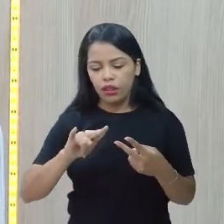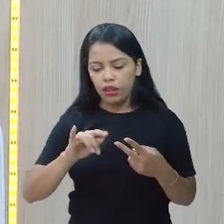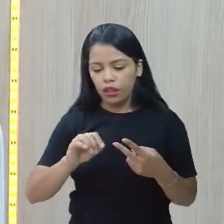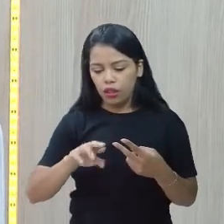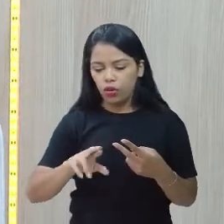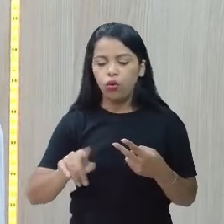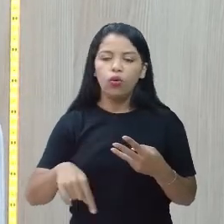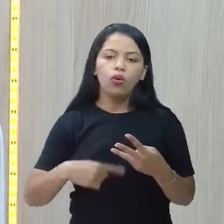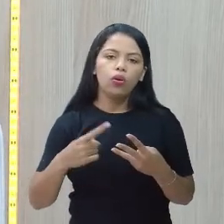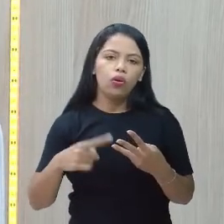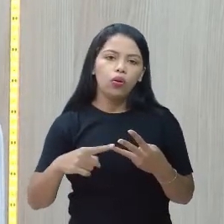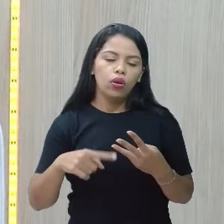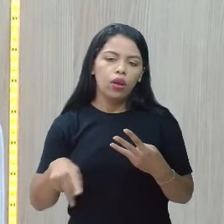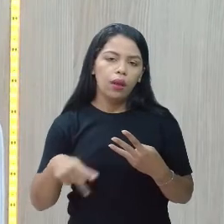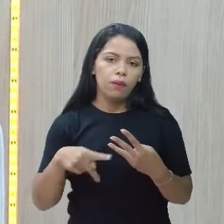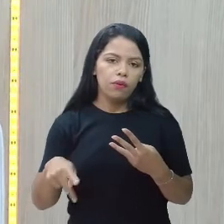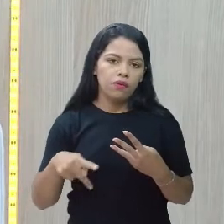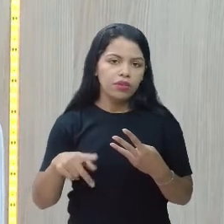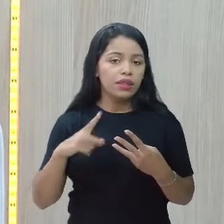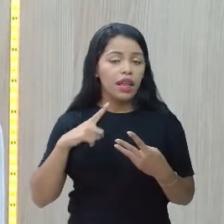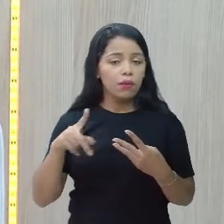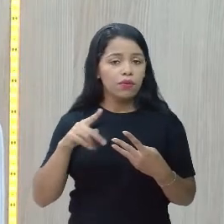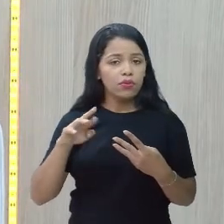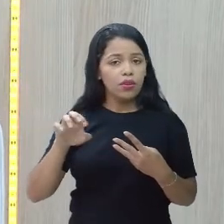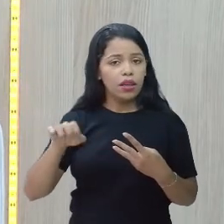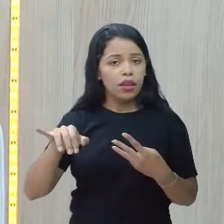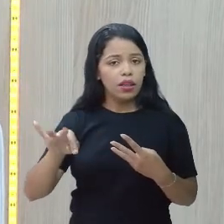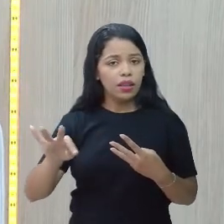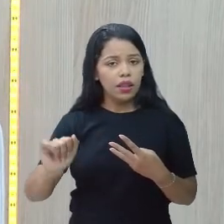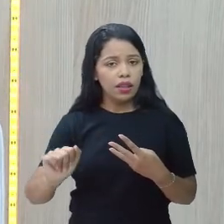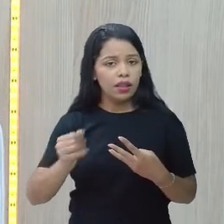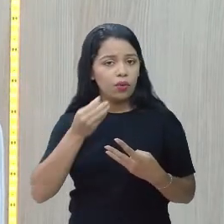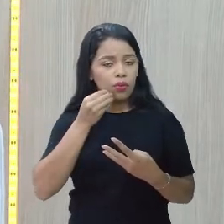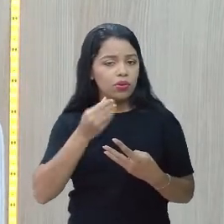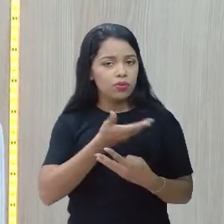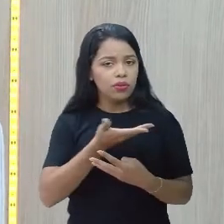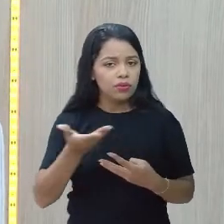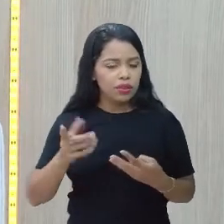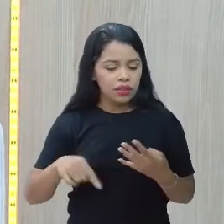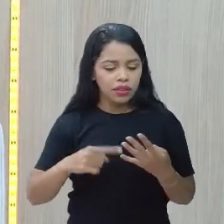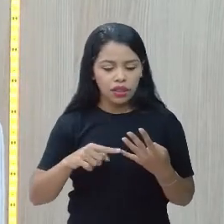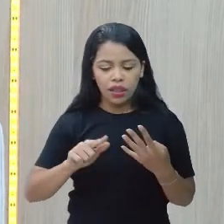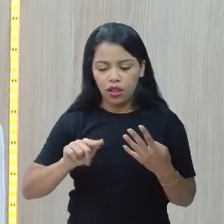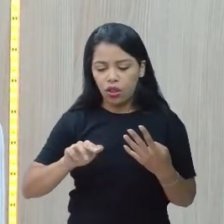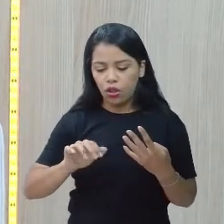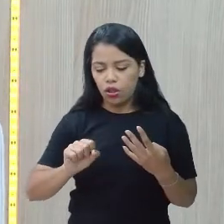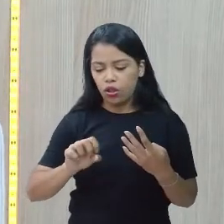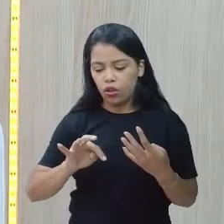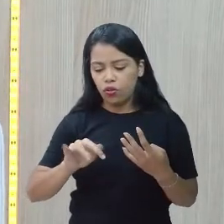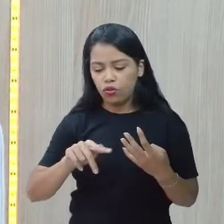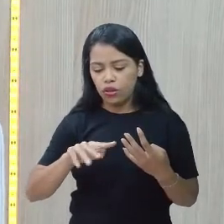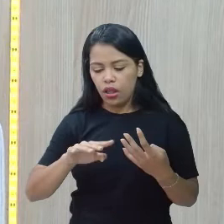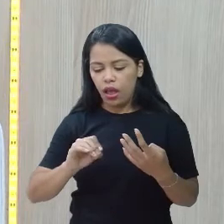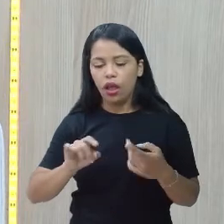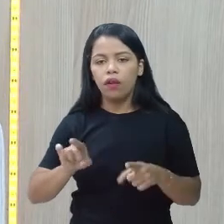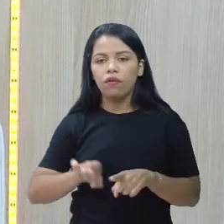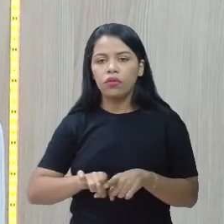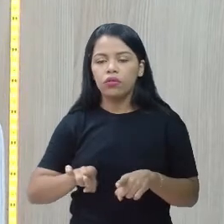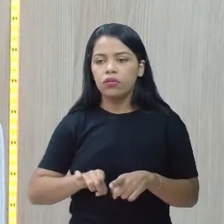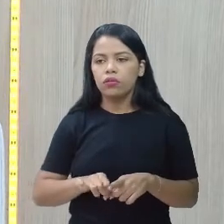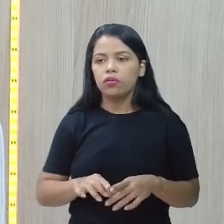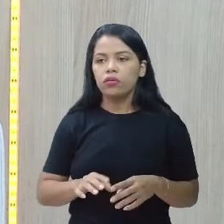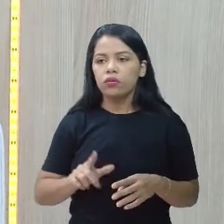de Camões, cuja professora é Renata, um beijo para vocês. Gustavo também da Escola Alexandre Muniz, também não,